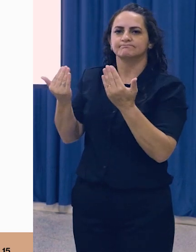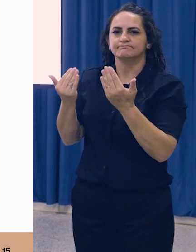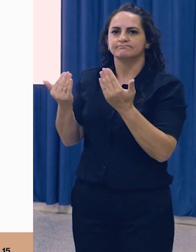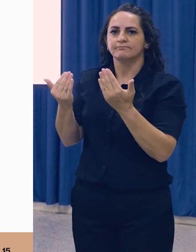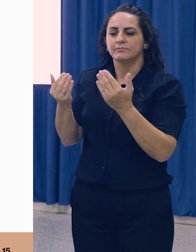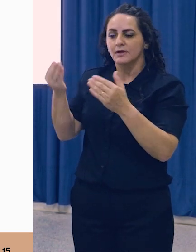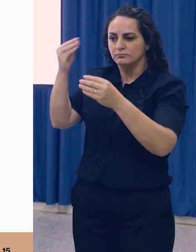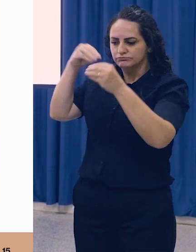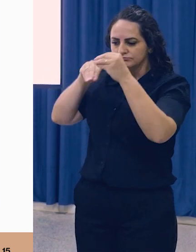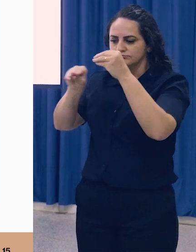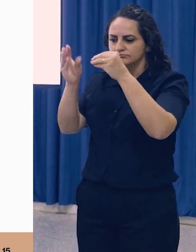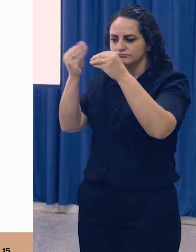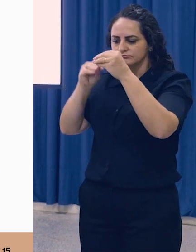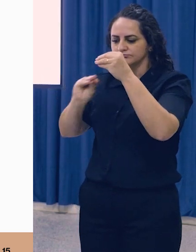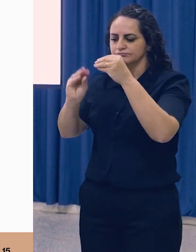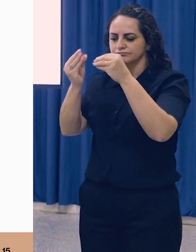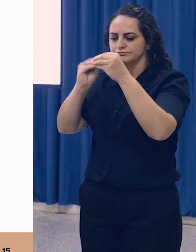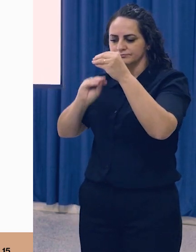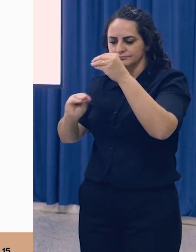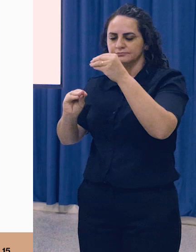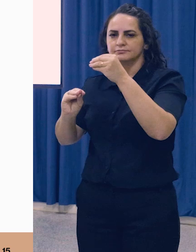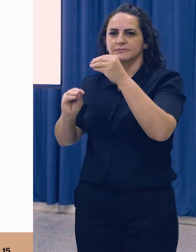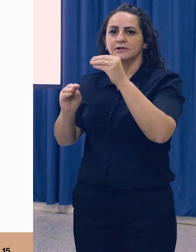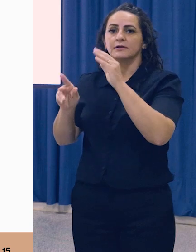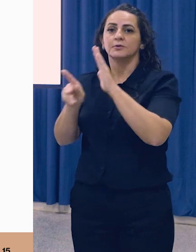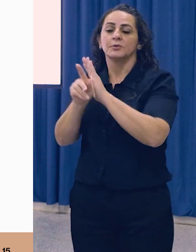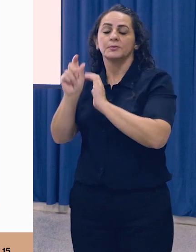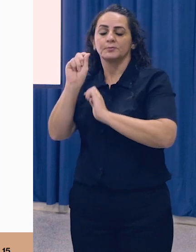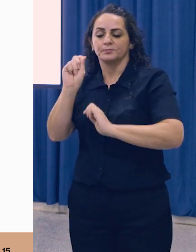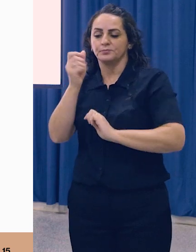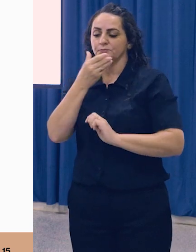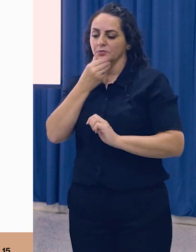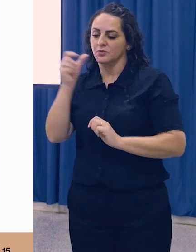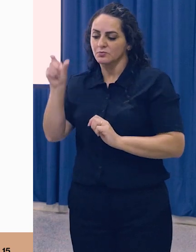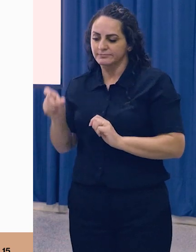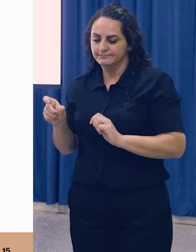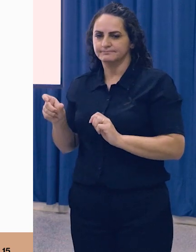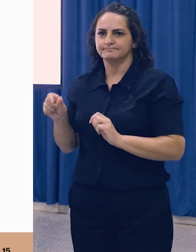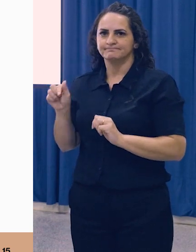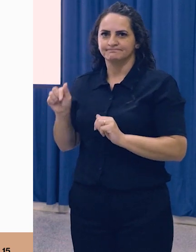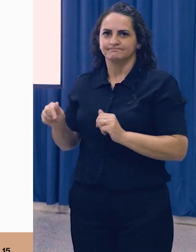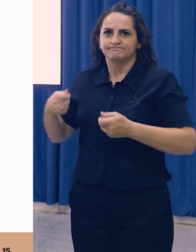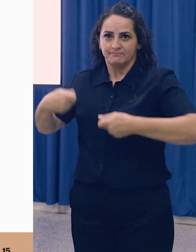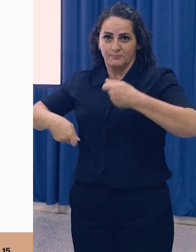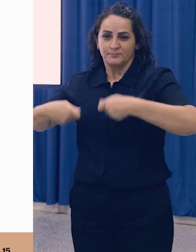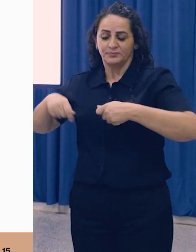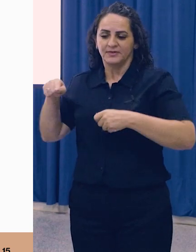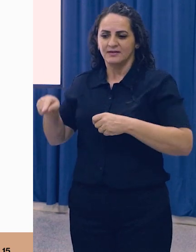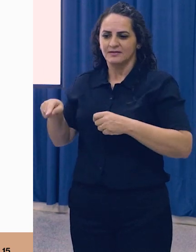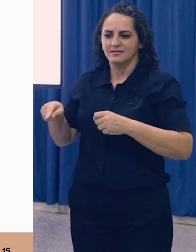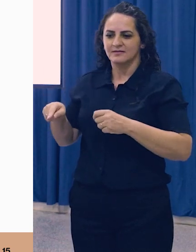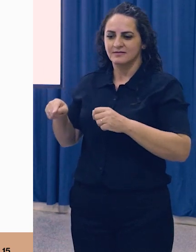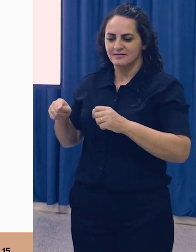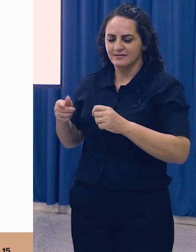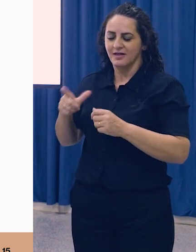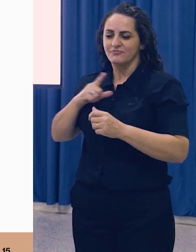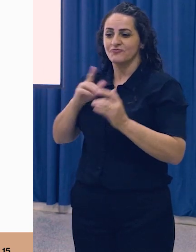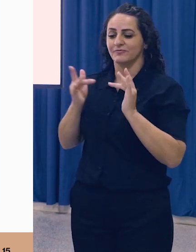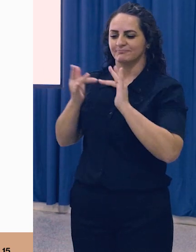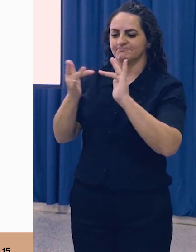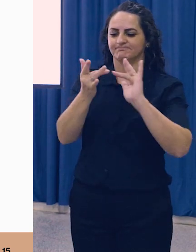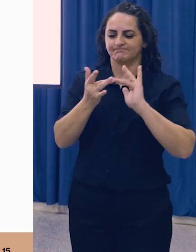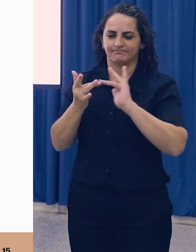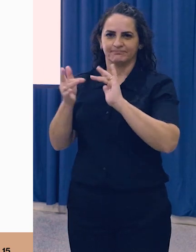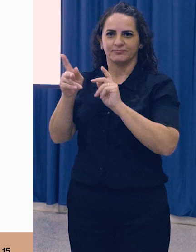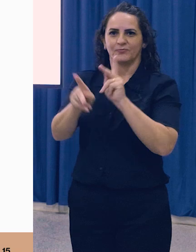no sentido de que o personagem falava com o público, né? Então, por exemplo,